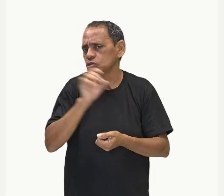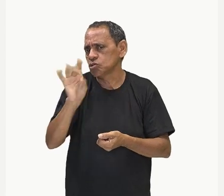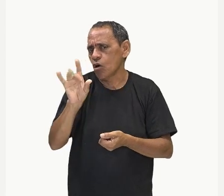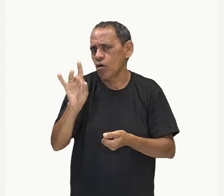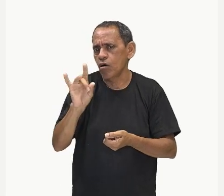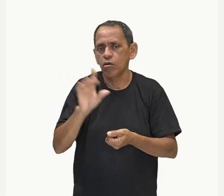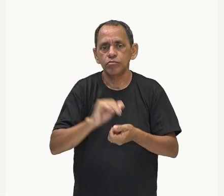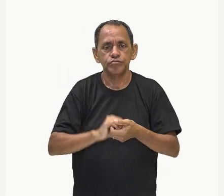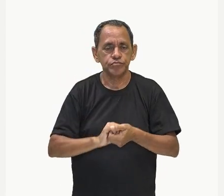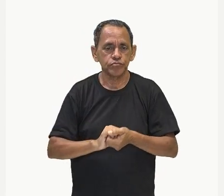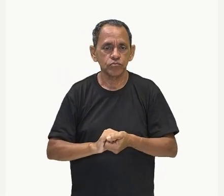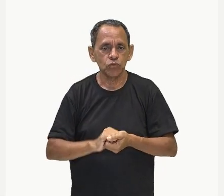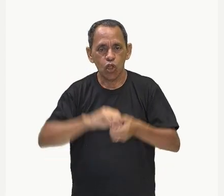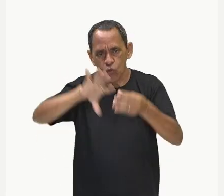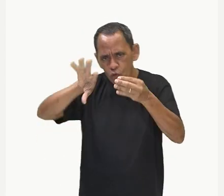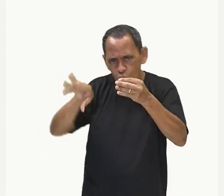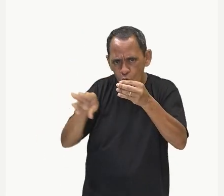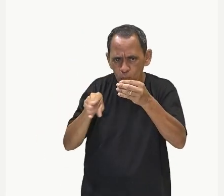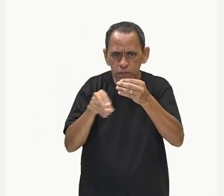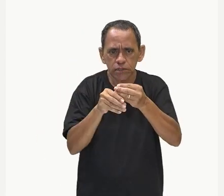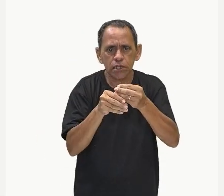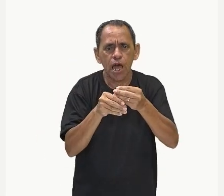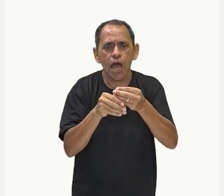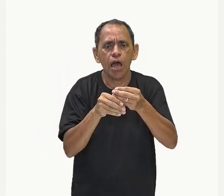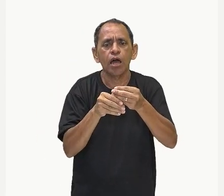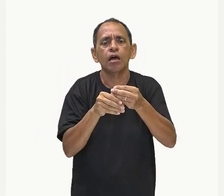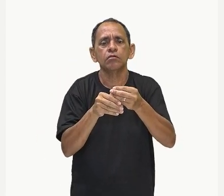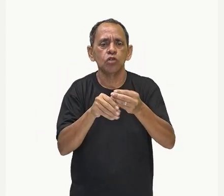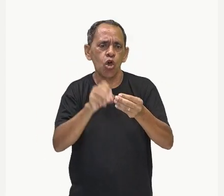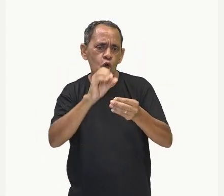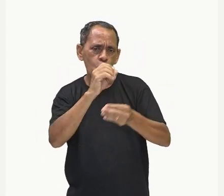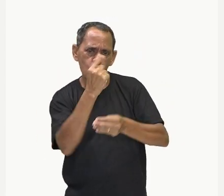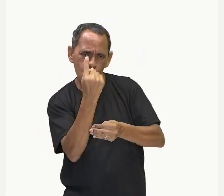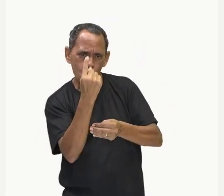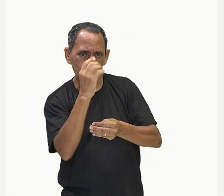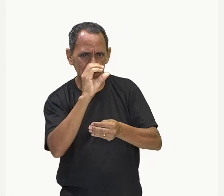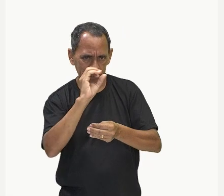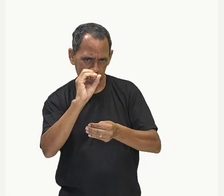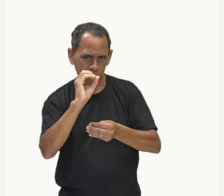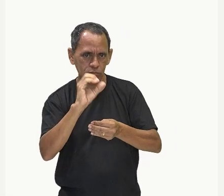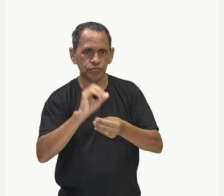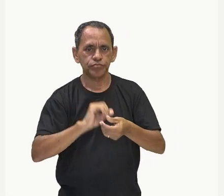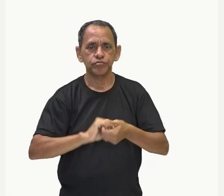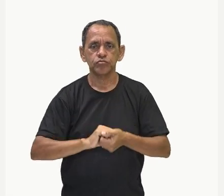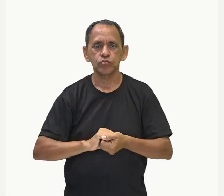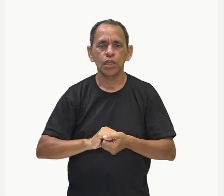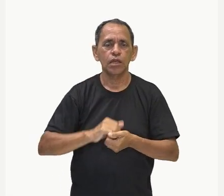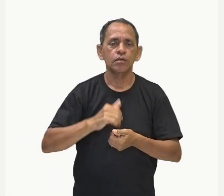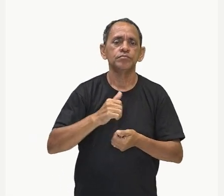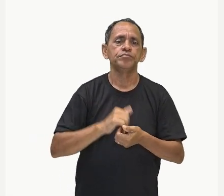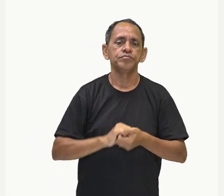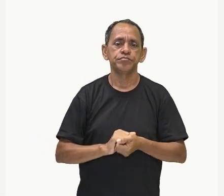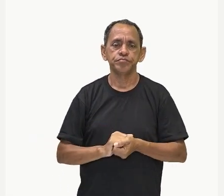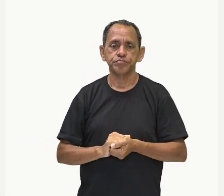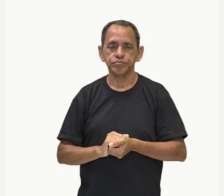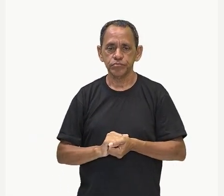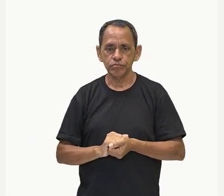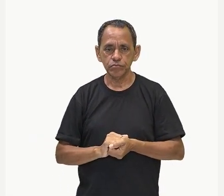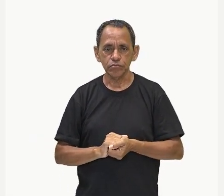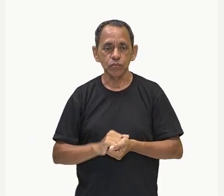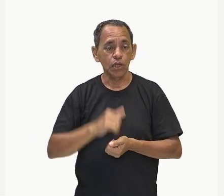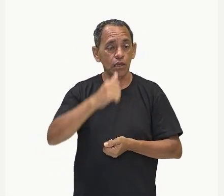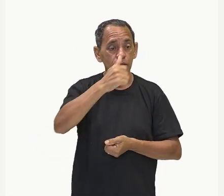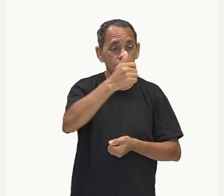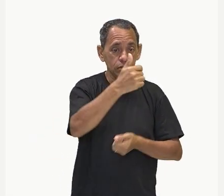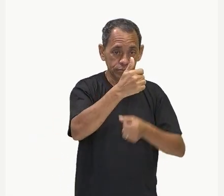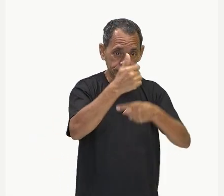zero. Então, aqui minha fração decimal será 127 décimos, ou 127